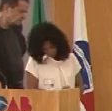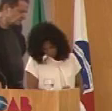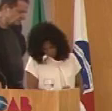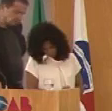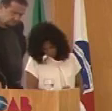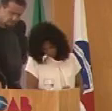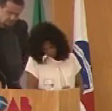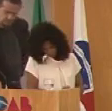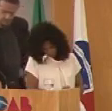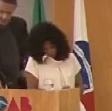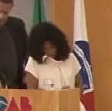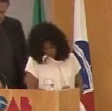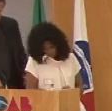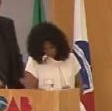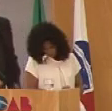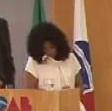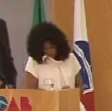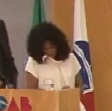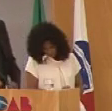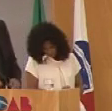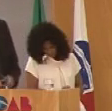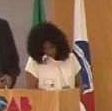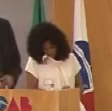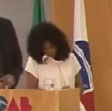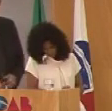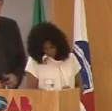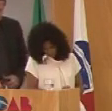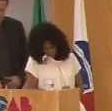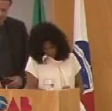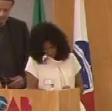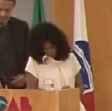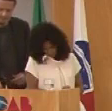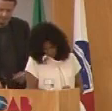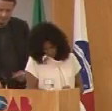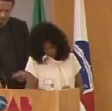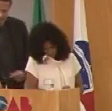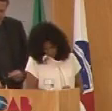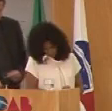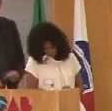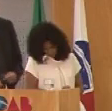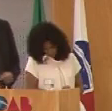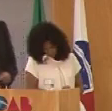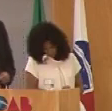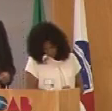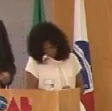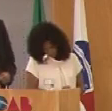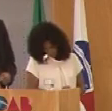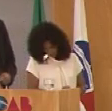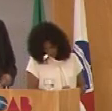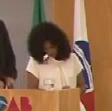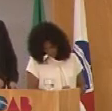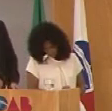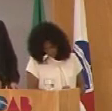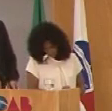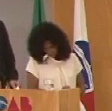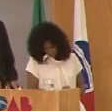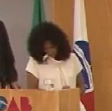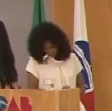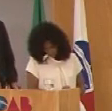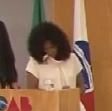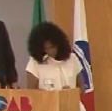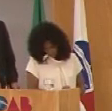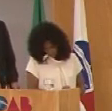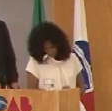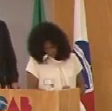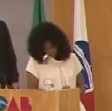surpreendente de uma sociedade que conviveu por quase 500 anos com essa desigualdade absurda. Estávamos no